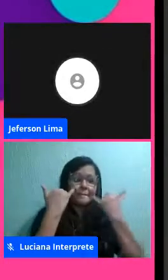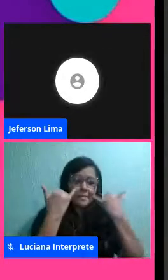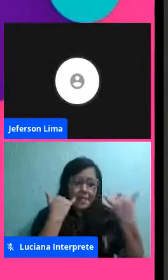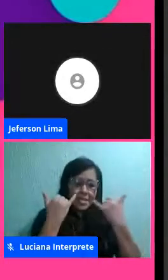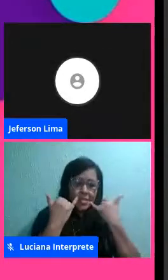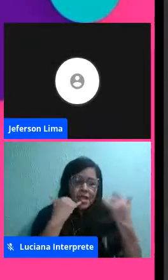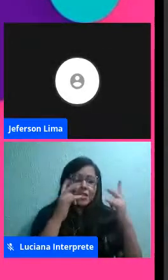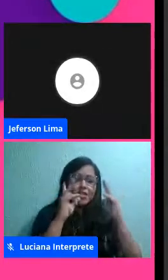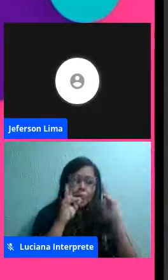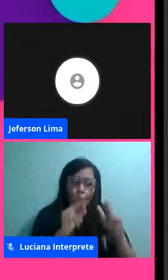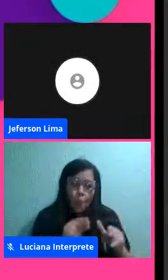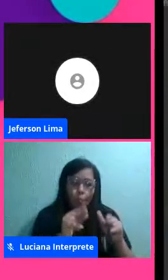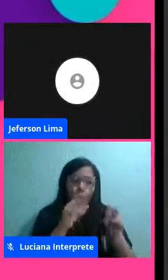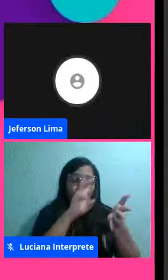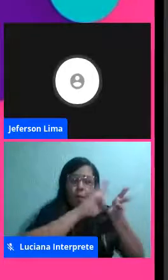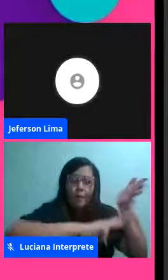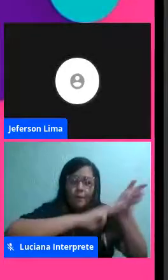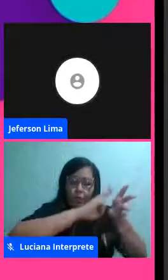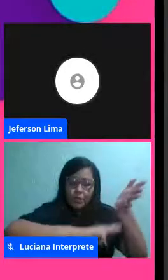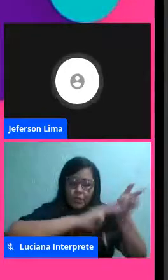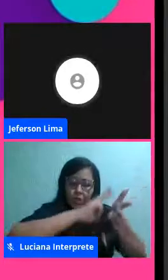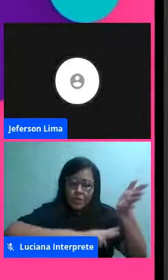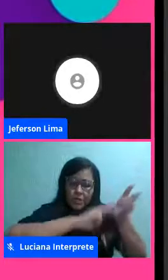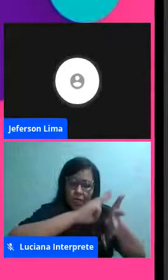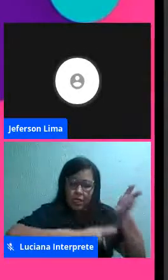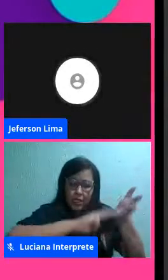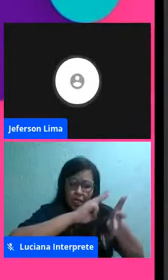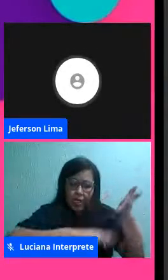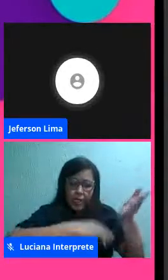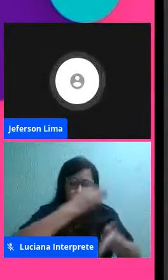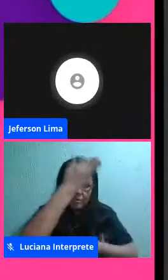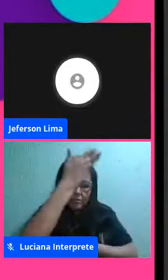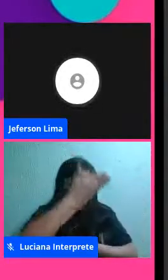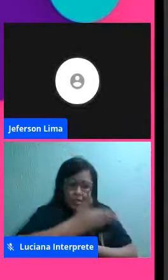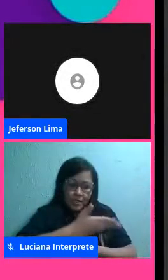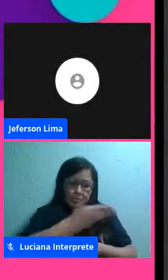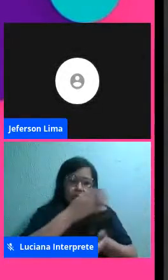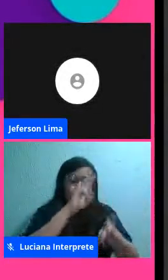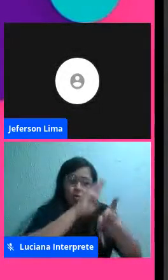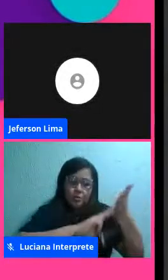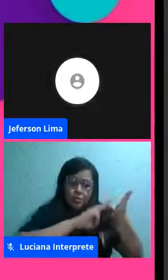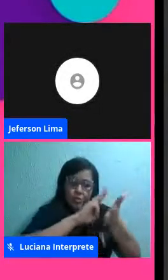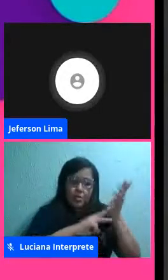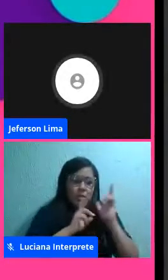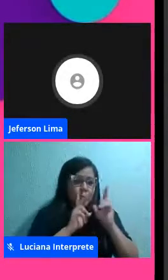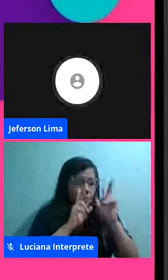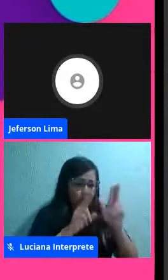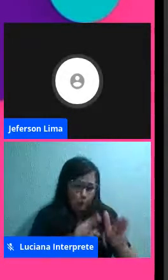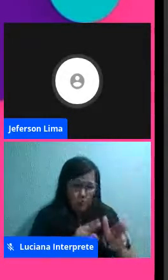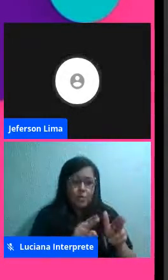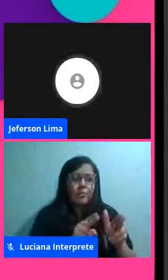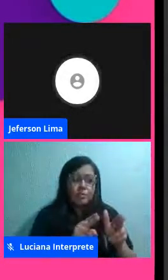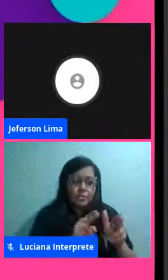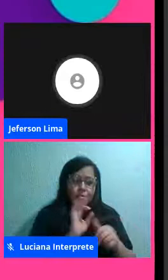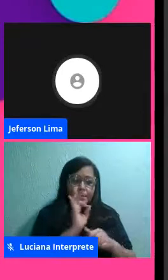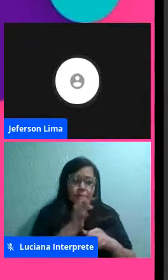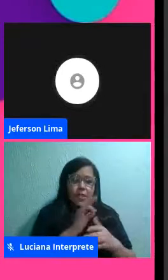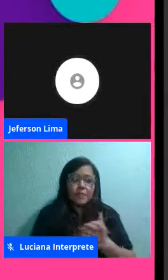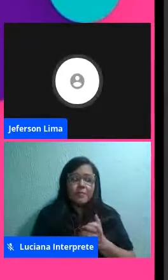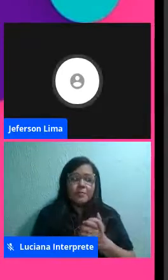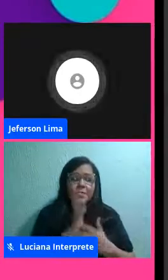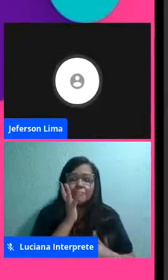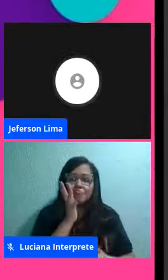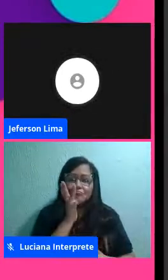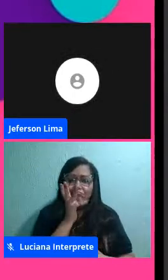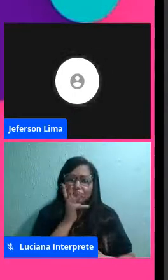tenho tipos em TypeScript, certo? Até fechar aqui, ó. Eu tenho tipos em TypeScript. Rapaz, isso aqui demorou. Deixa eu dar um Ctrl-C aqui,